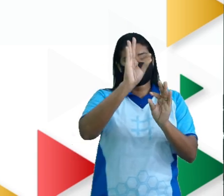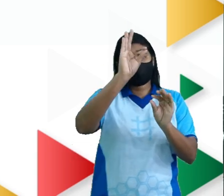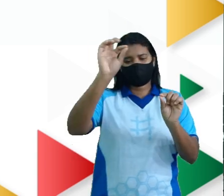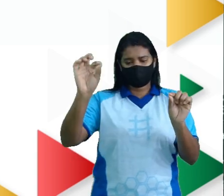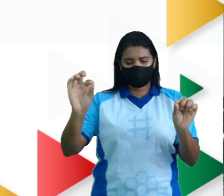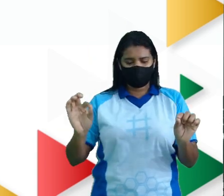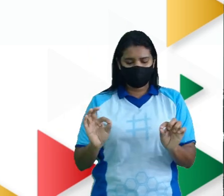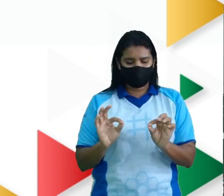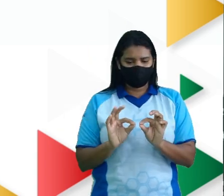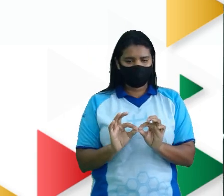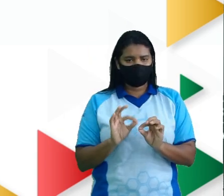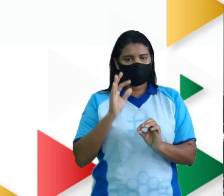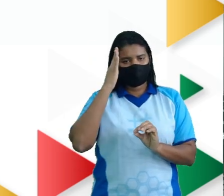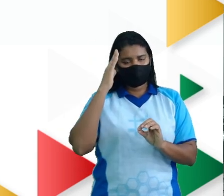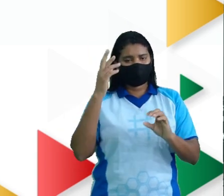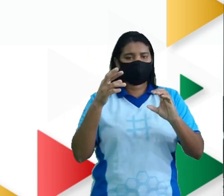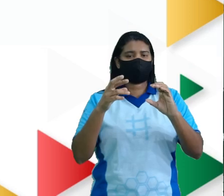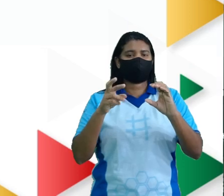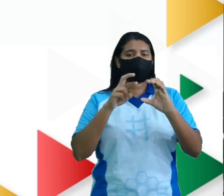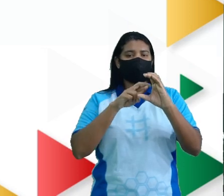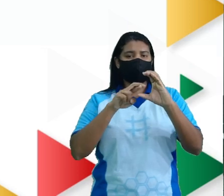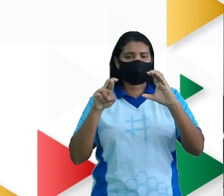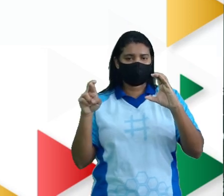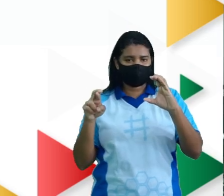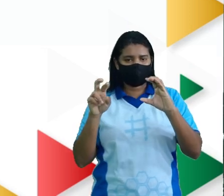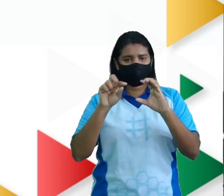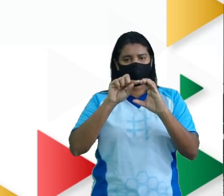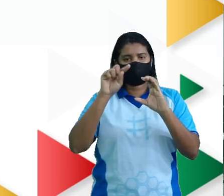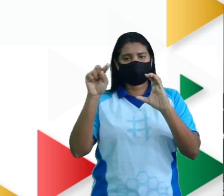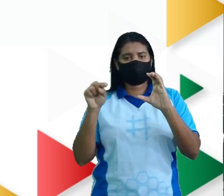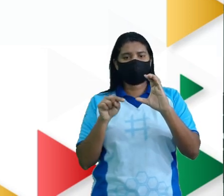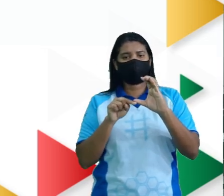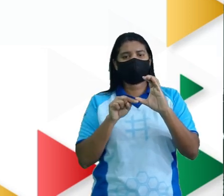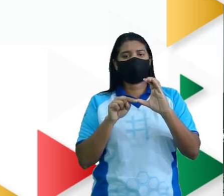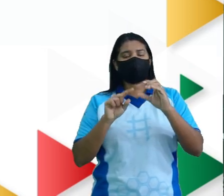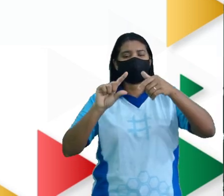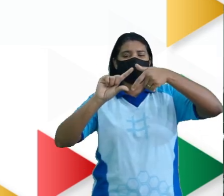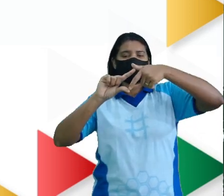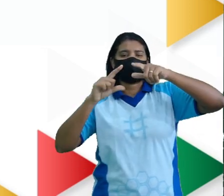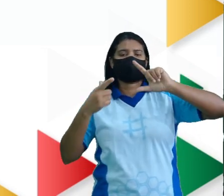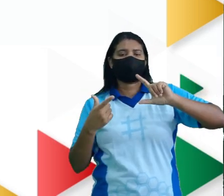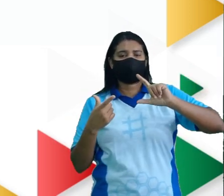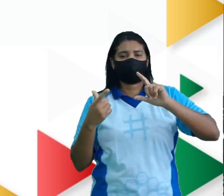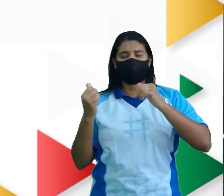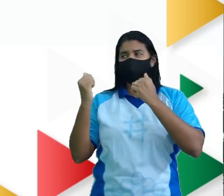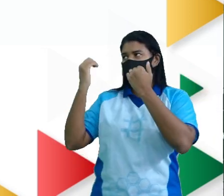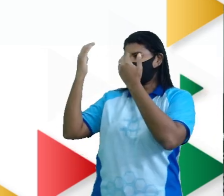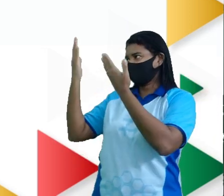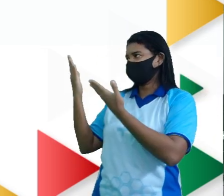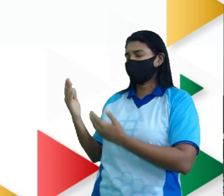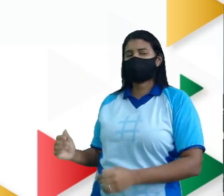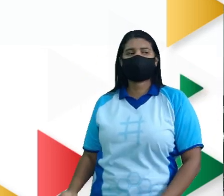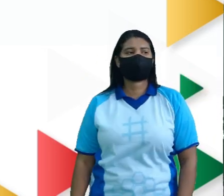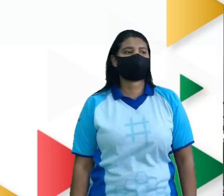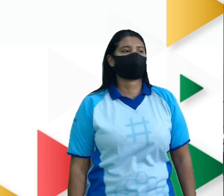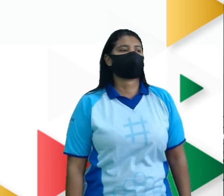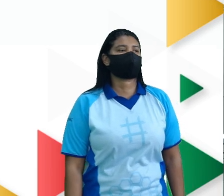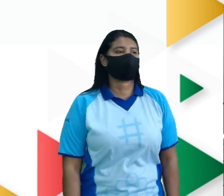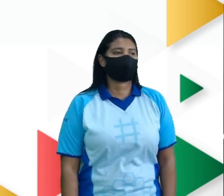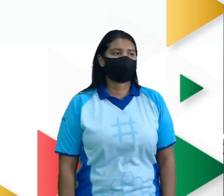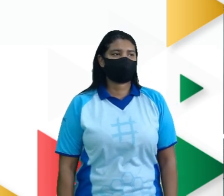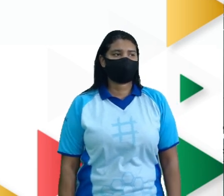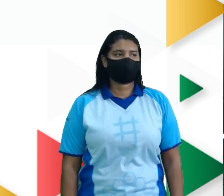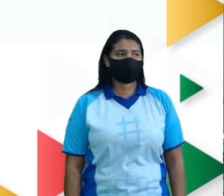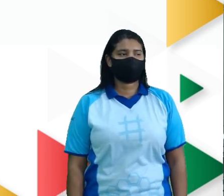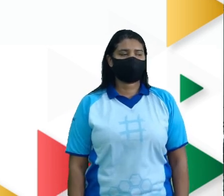partir do raio e a partir da circunferência. Construções geométricas é isso aí, tá bom? Olha, do jeito que eu falei, tá